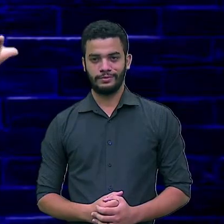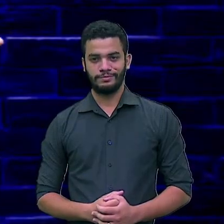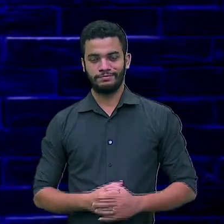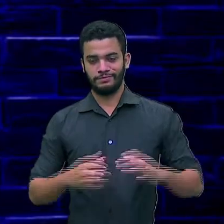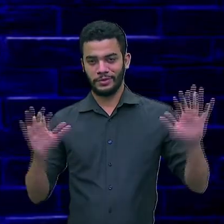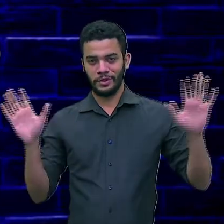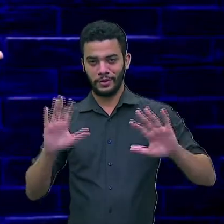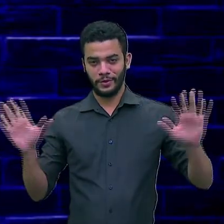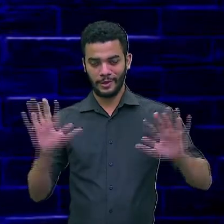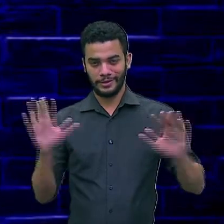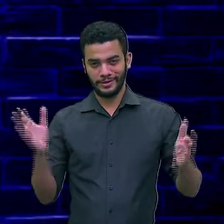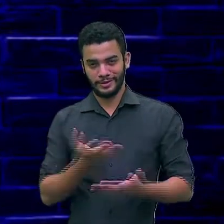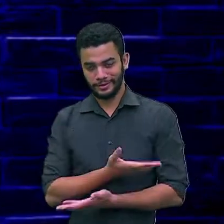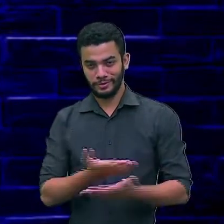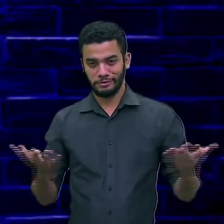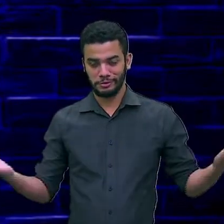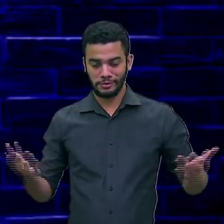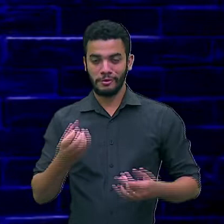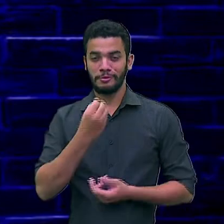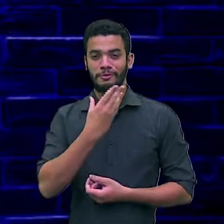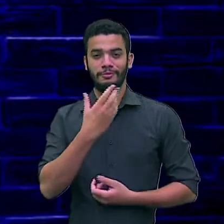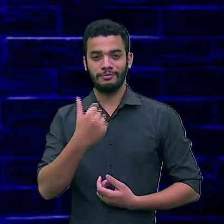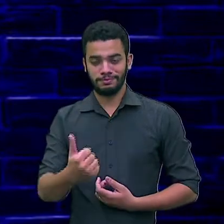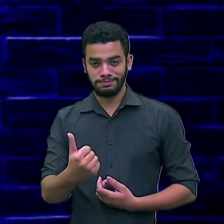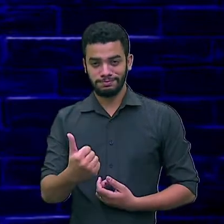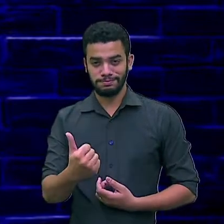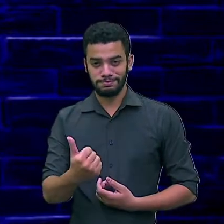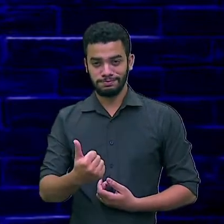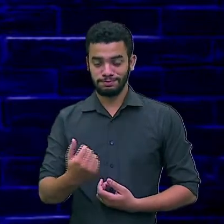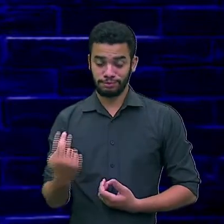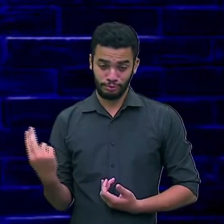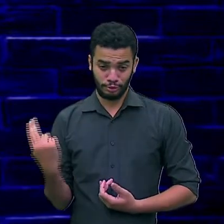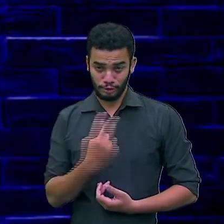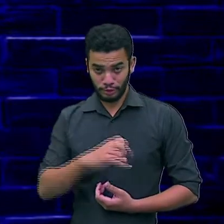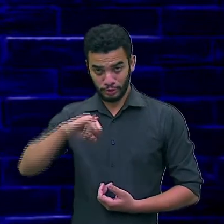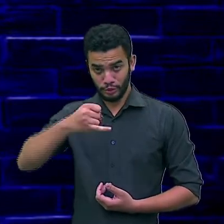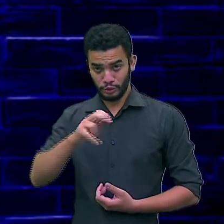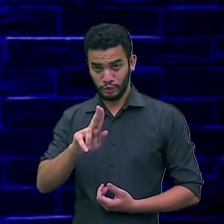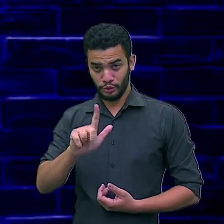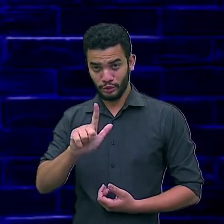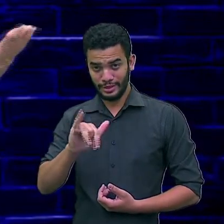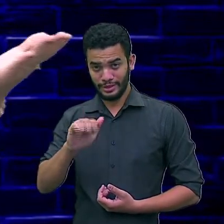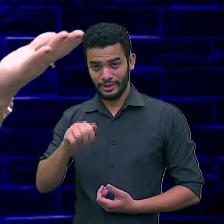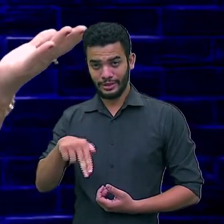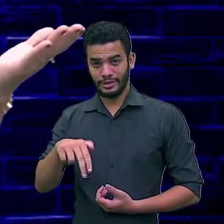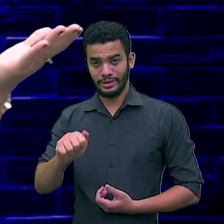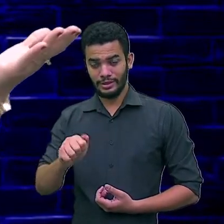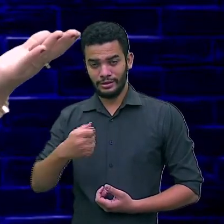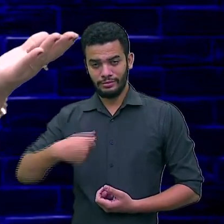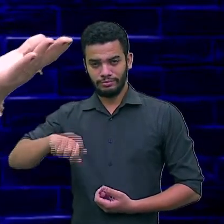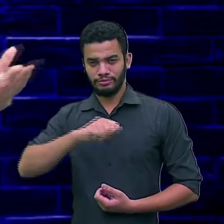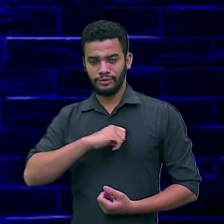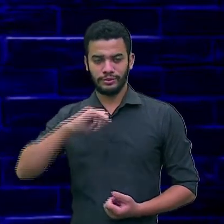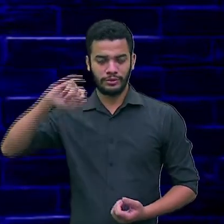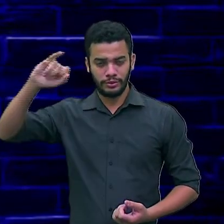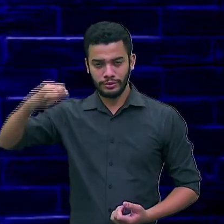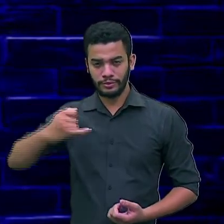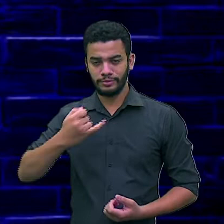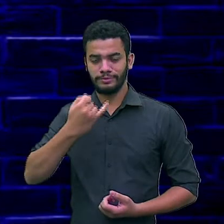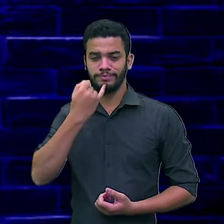Olá, estudantes! Tudo bem? Eu sou a professora Juliana e a aula de hoje é